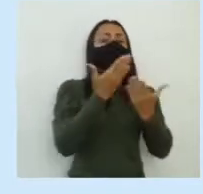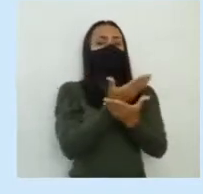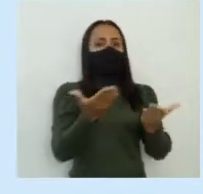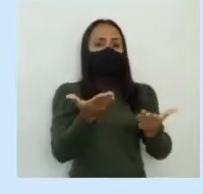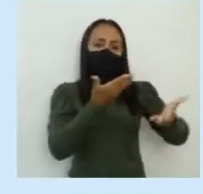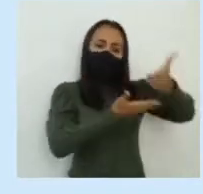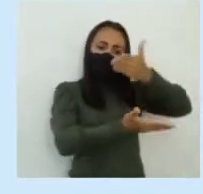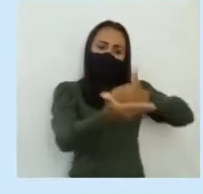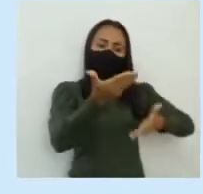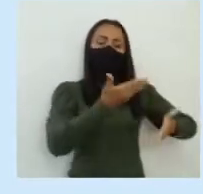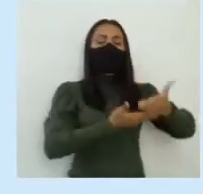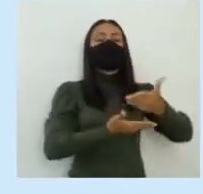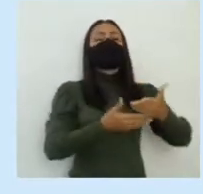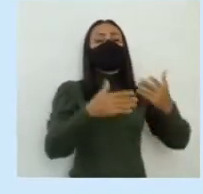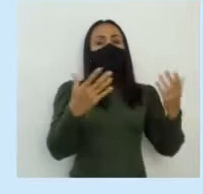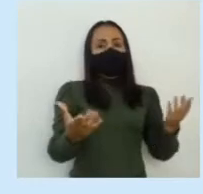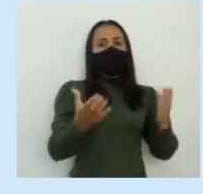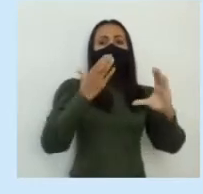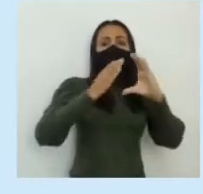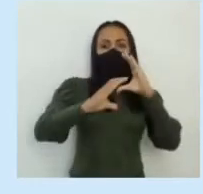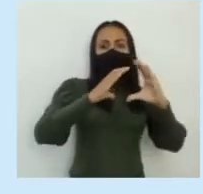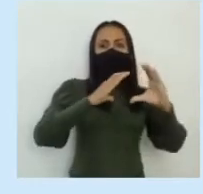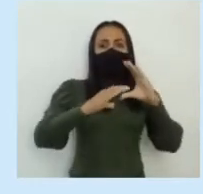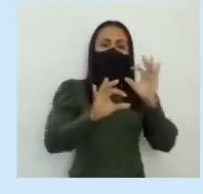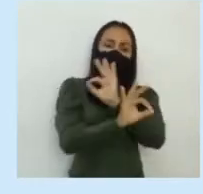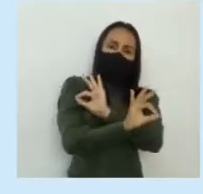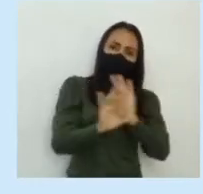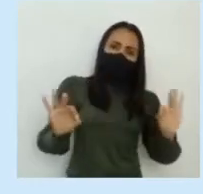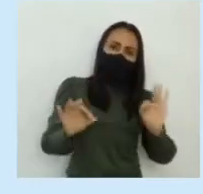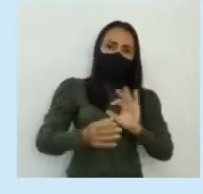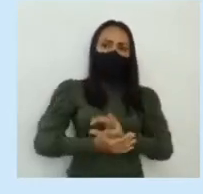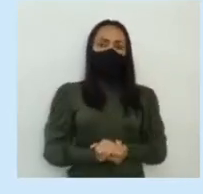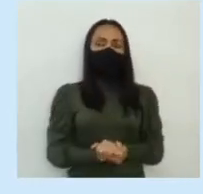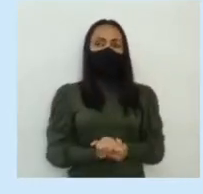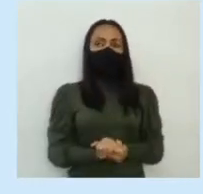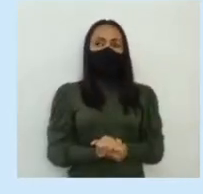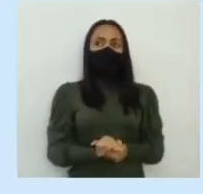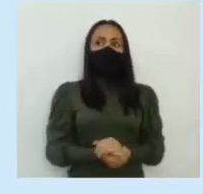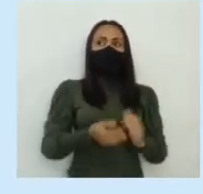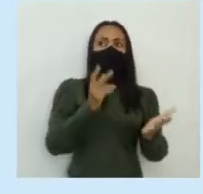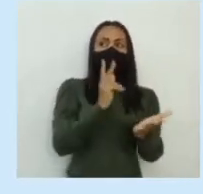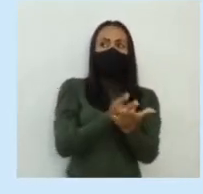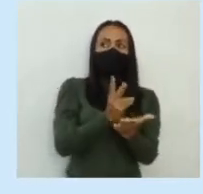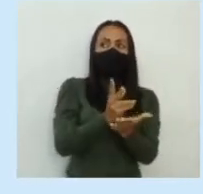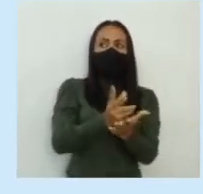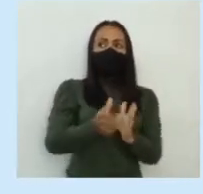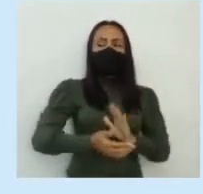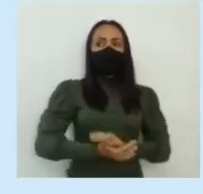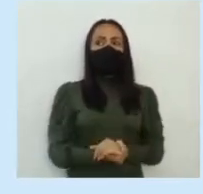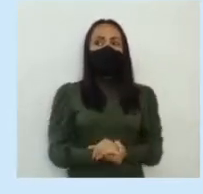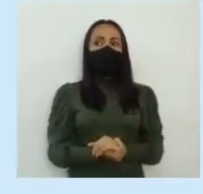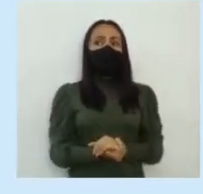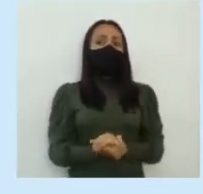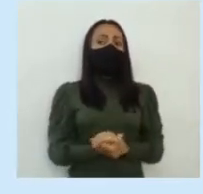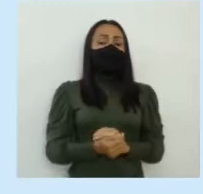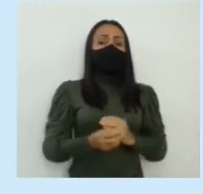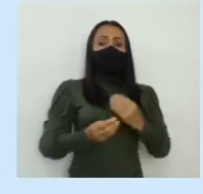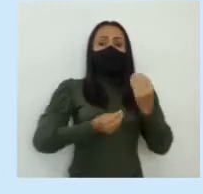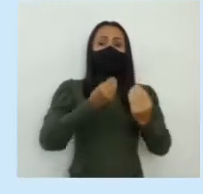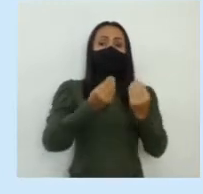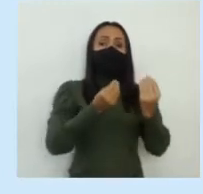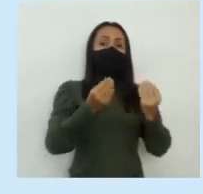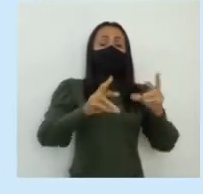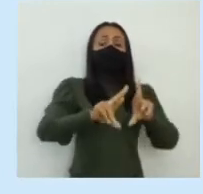foi fluida, ela realmente se completou. Então vamos dar uma continuidade aqui. Qual seria a